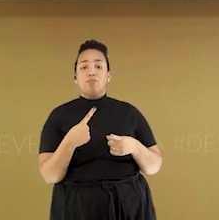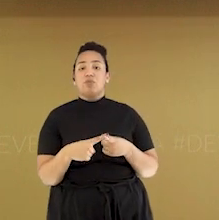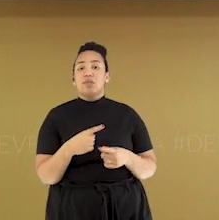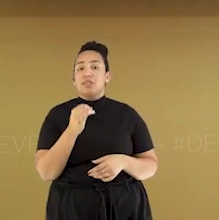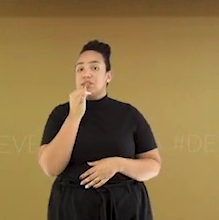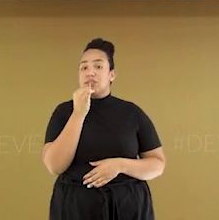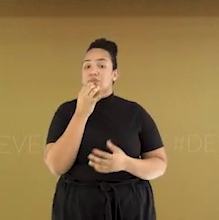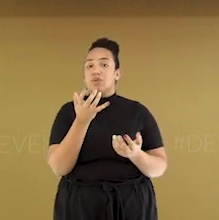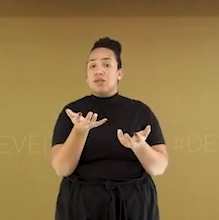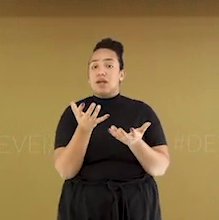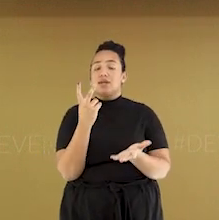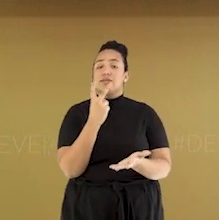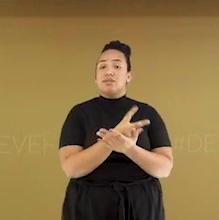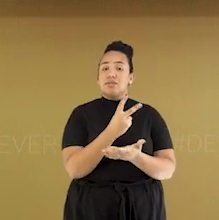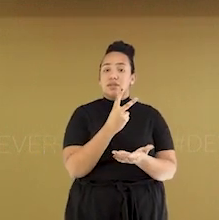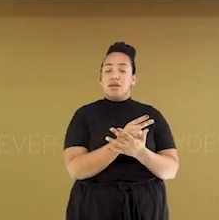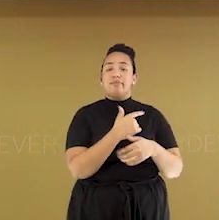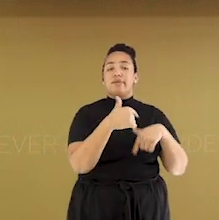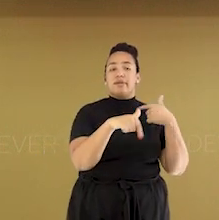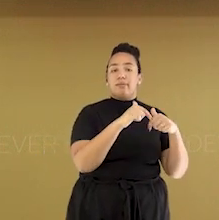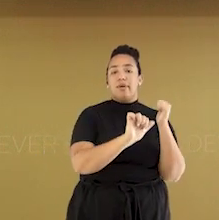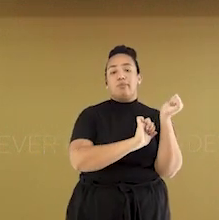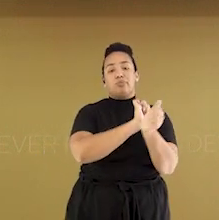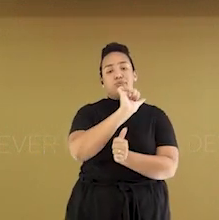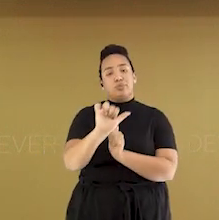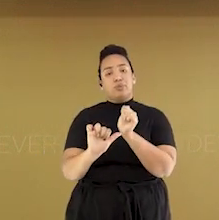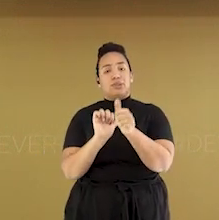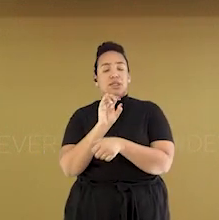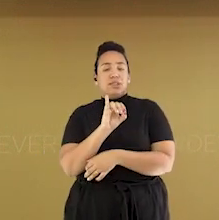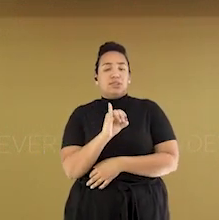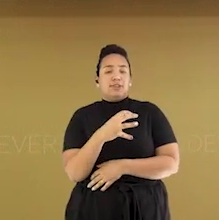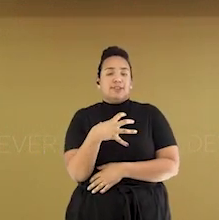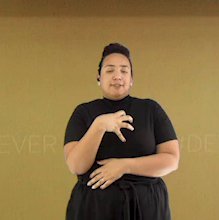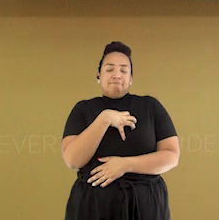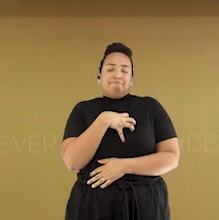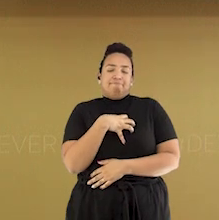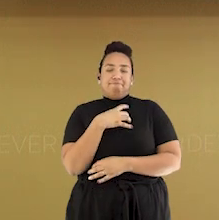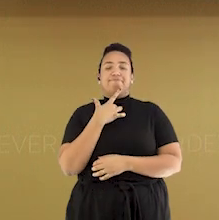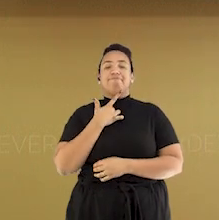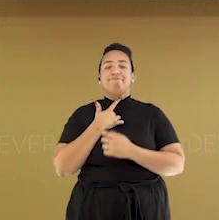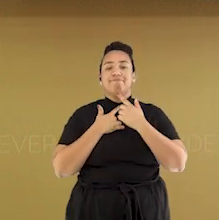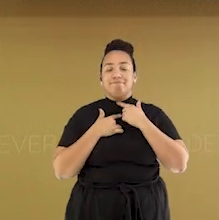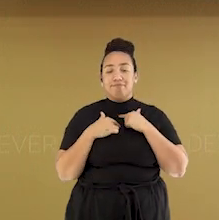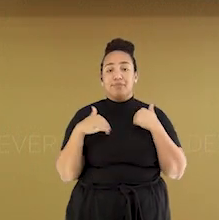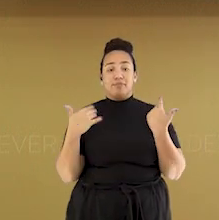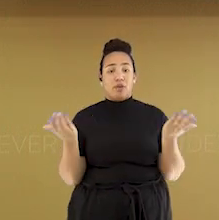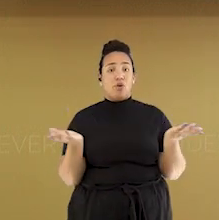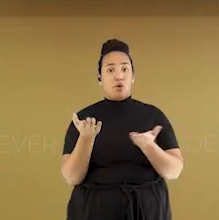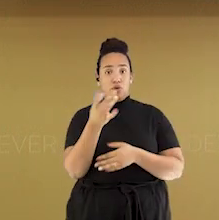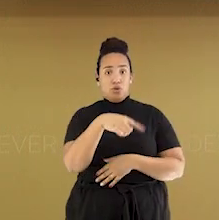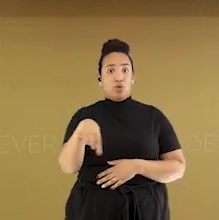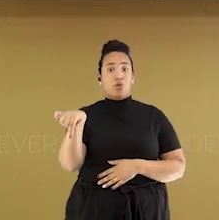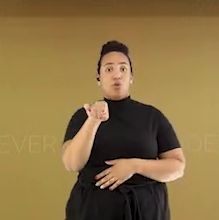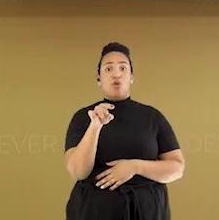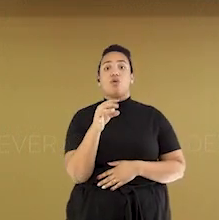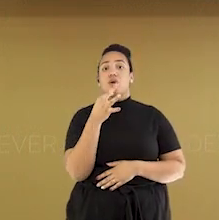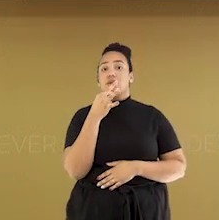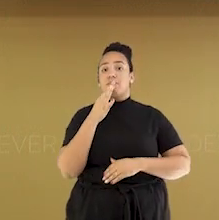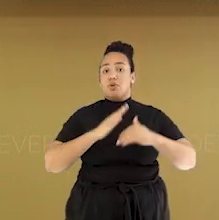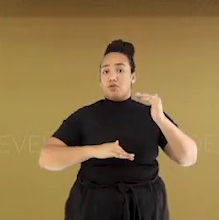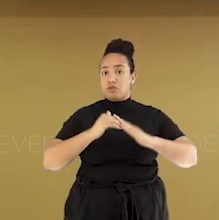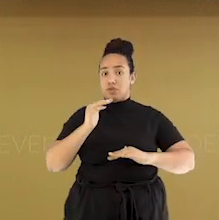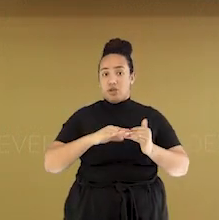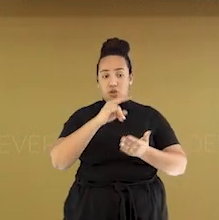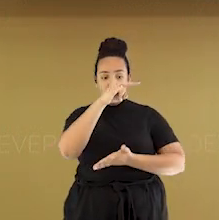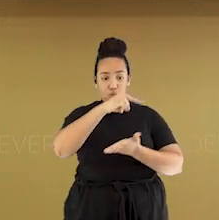querem sempre estar mudando de emprego quando elas sentirem vontade. Vamos conhecer algumas dessas profissões que não têm carteira de